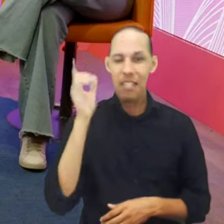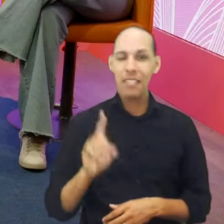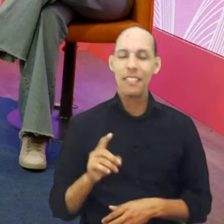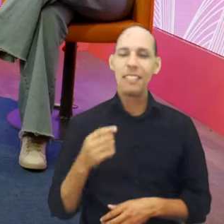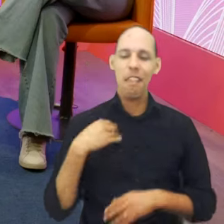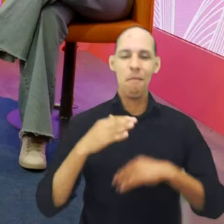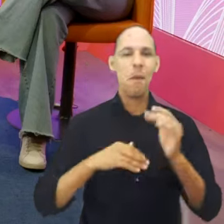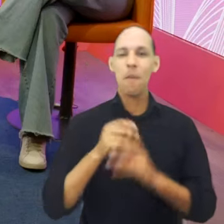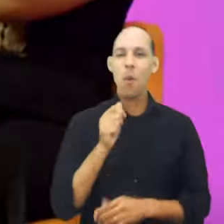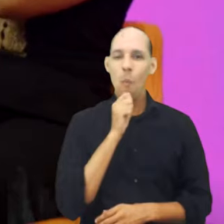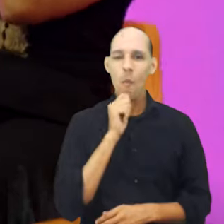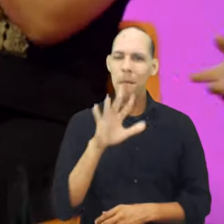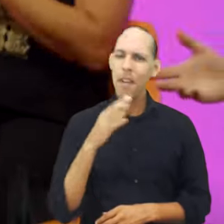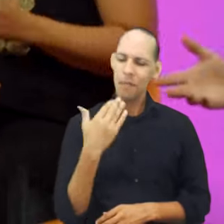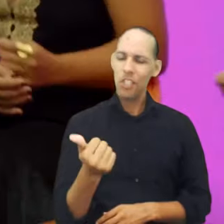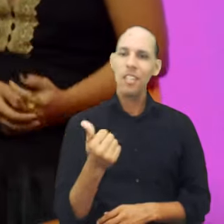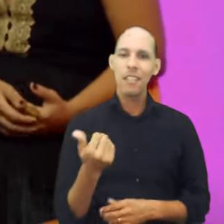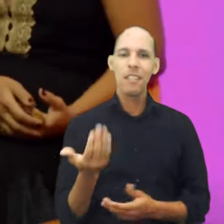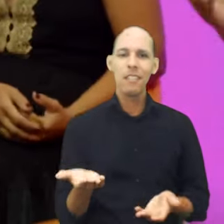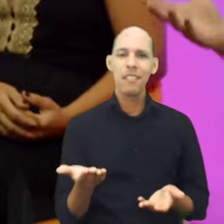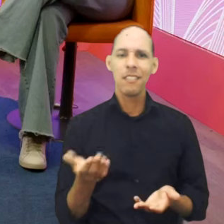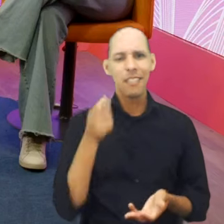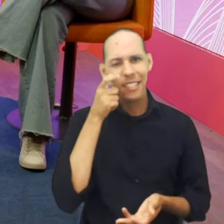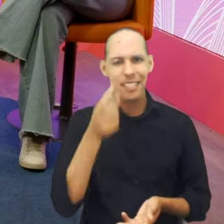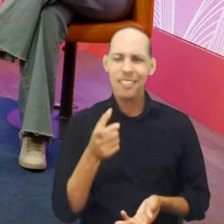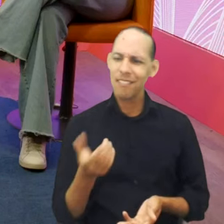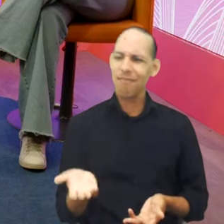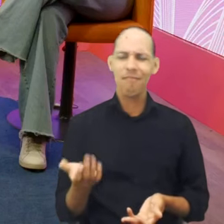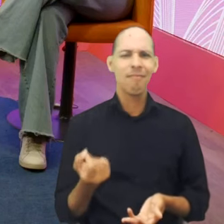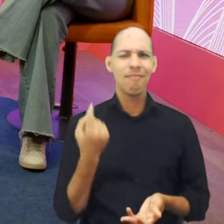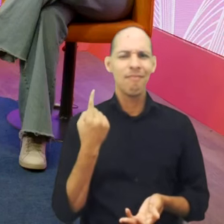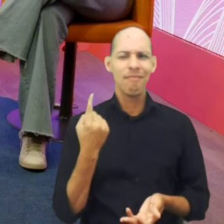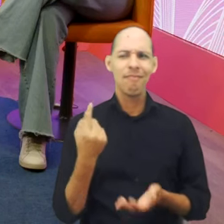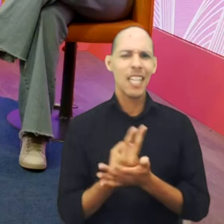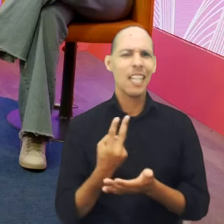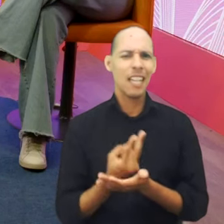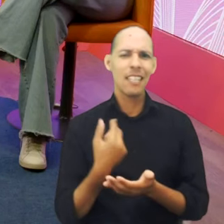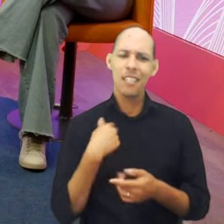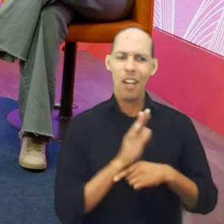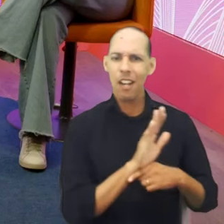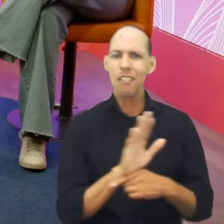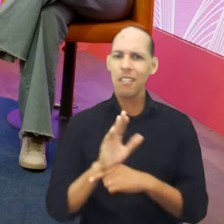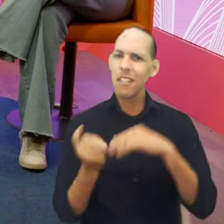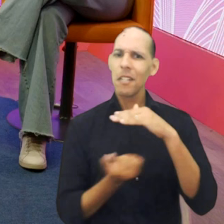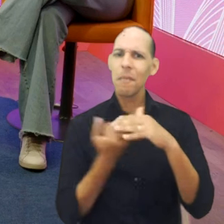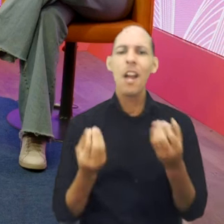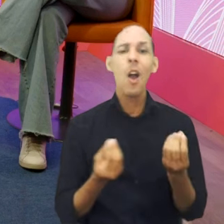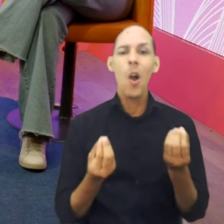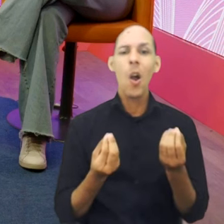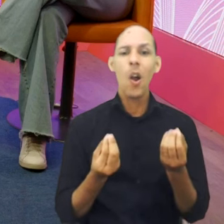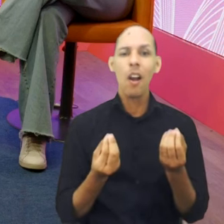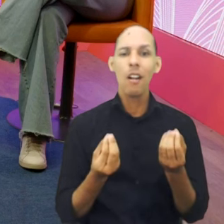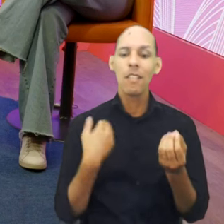essas competências e eles querem, né? Me contratar. Interesse eu tinha, exatamente, sabe? Eu falava, tem alguma coisa errada. Eu acho que eu posso ajudar essas empresas contando como